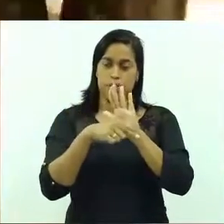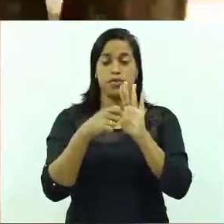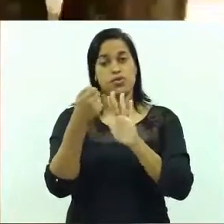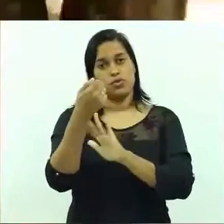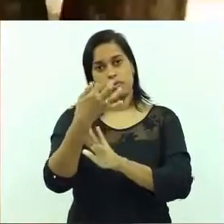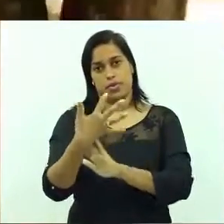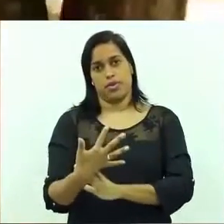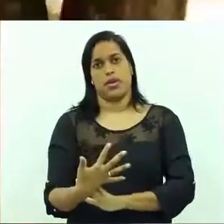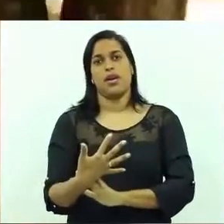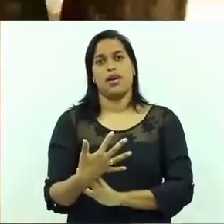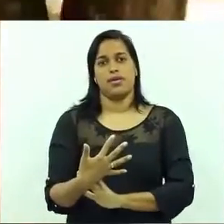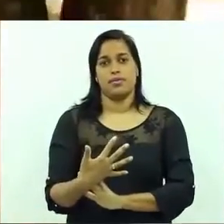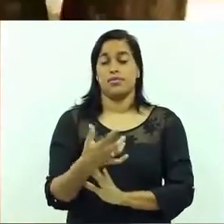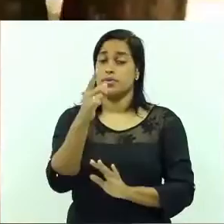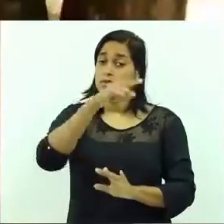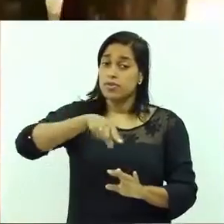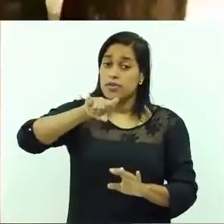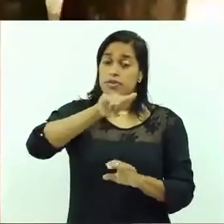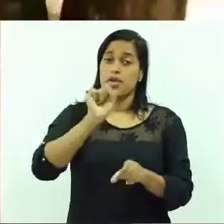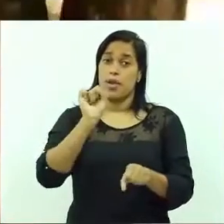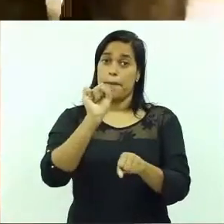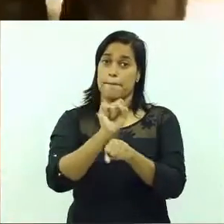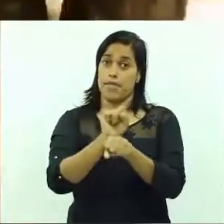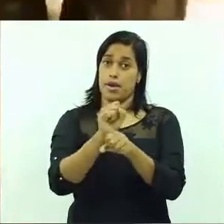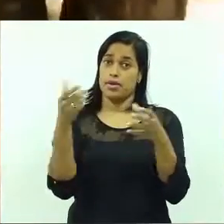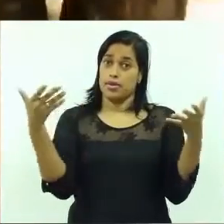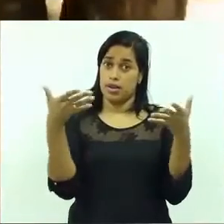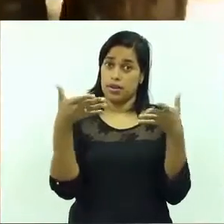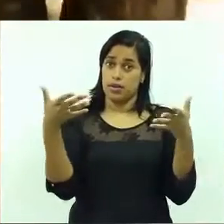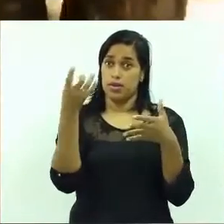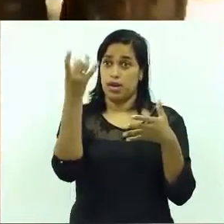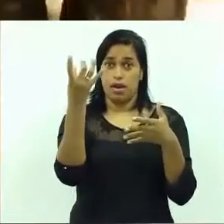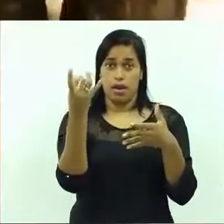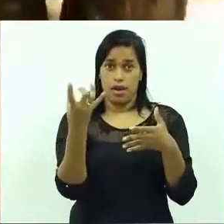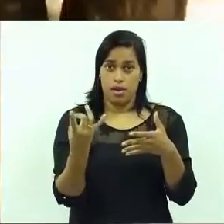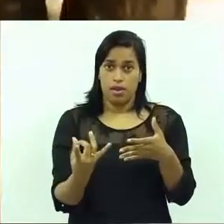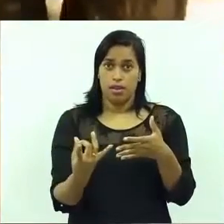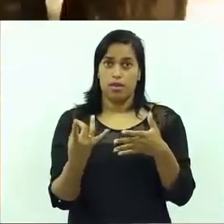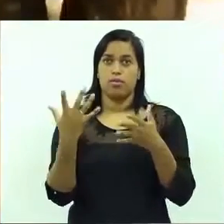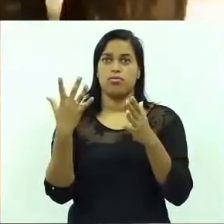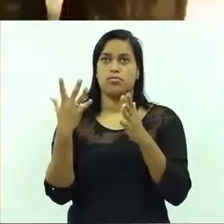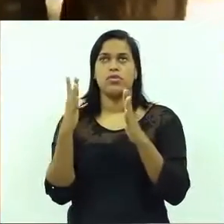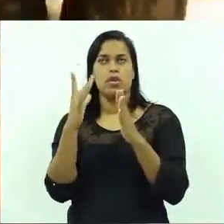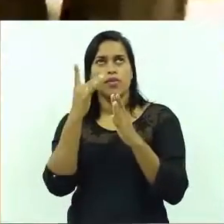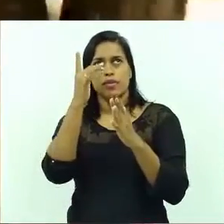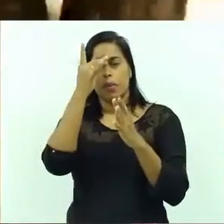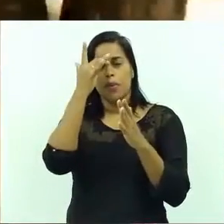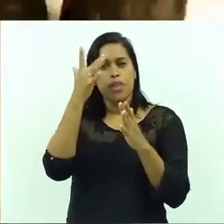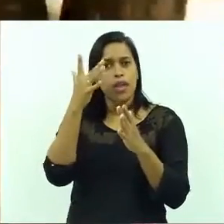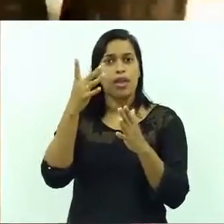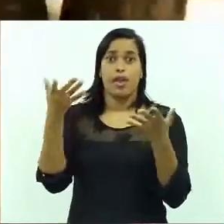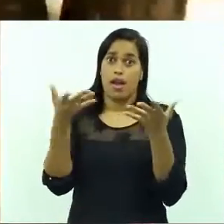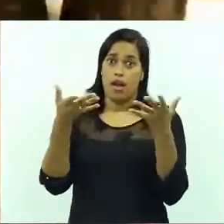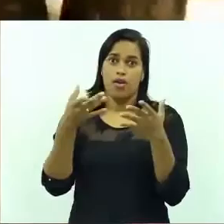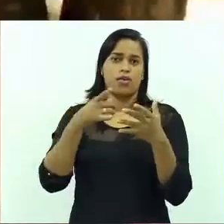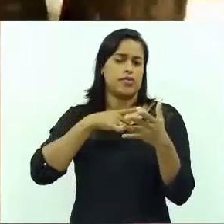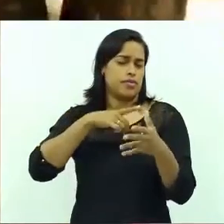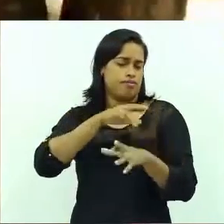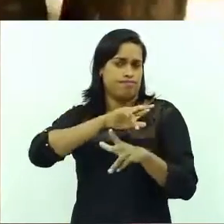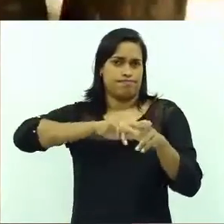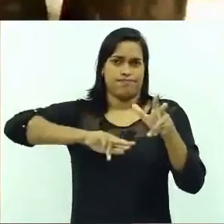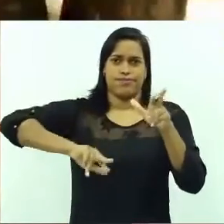o seguinte: gente, se a gente para agora, cada um agora no chat, e vai ter uma ideia, a gente vai ter um monte de